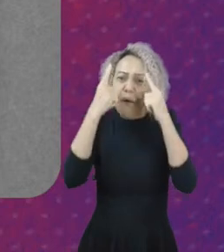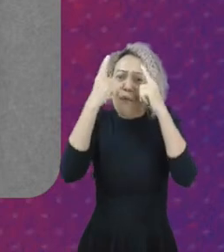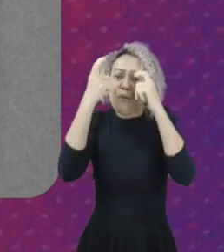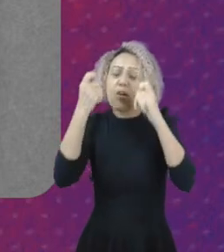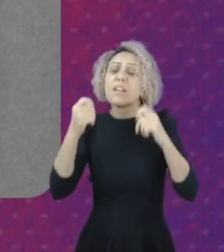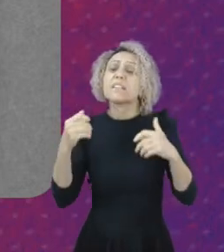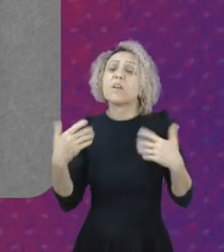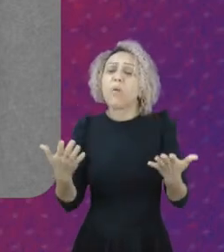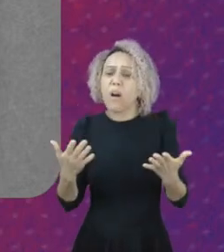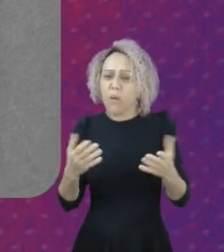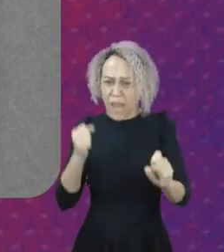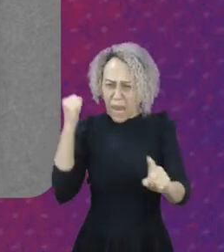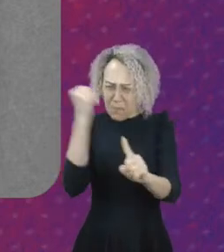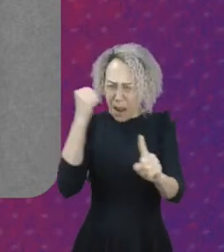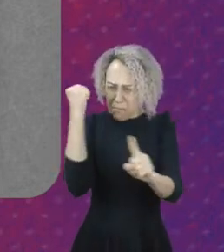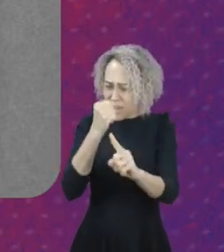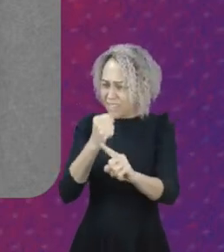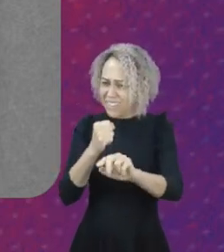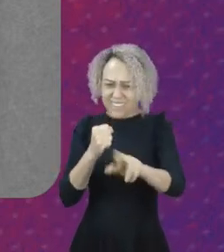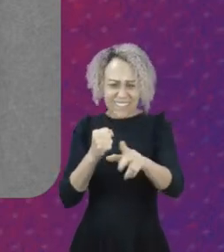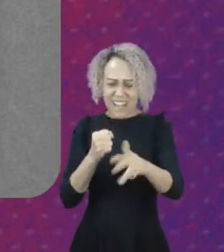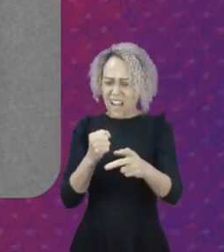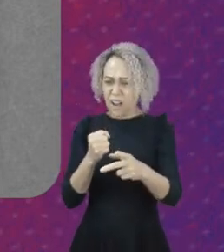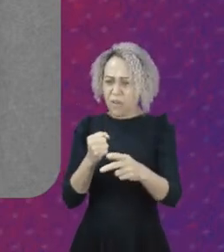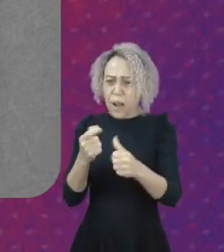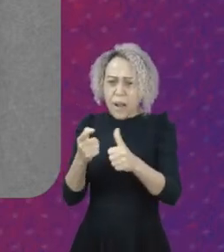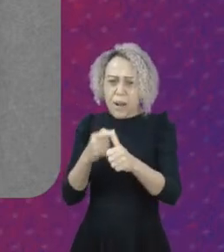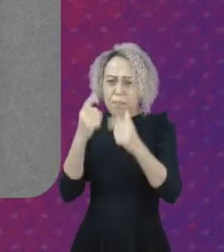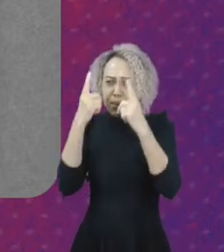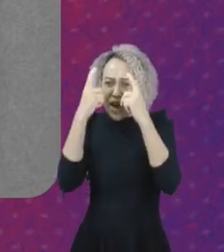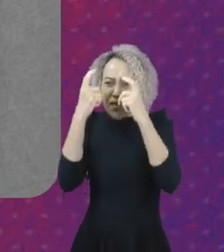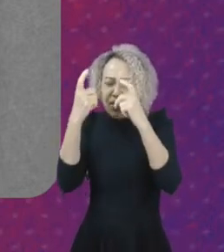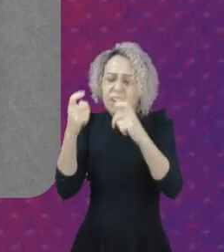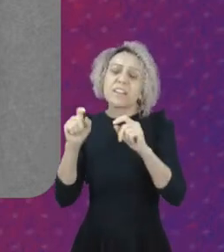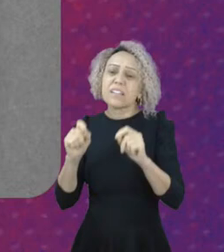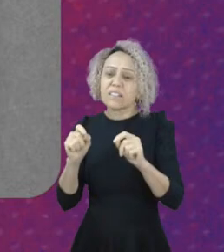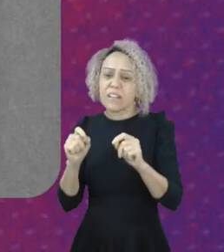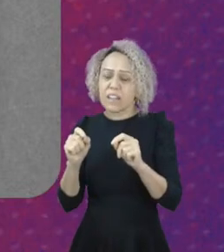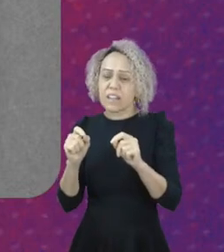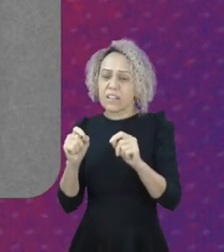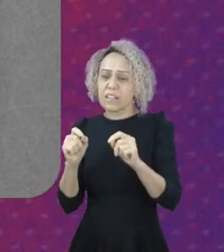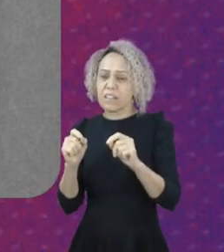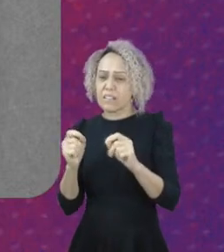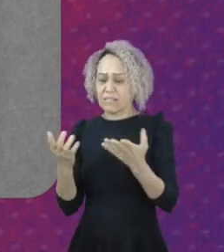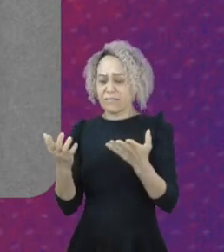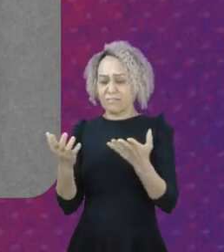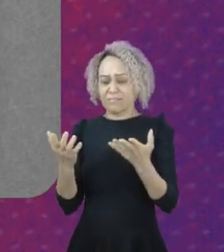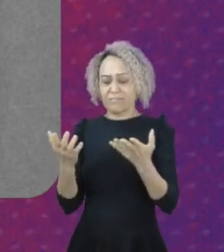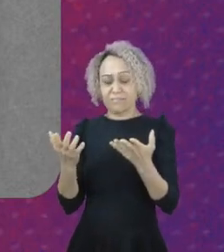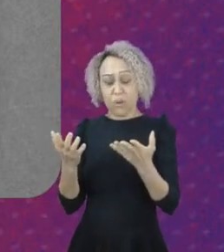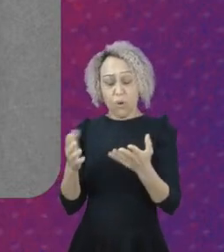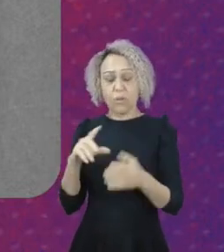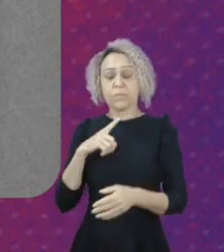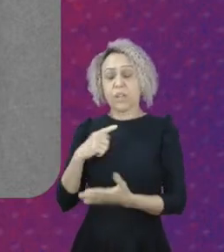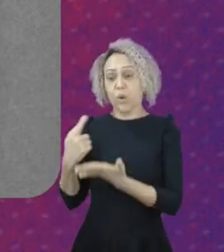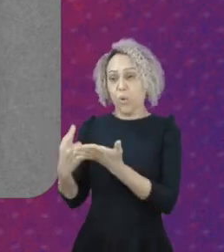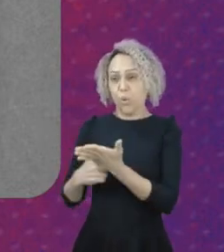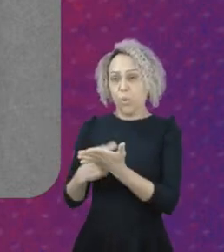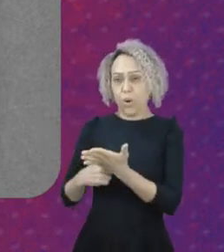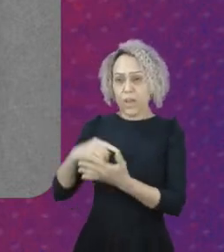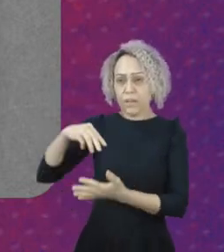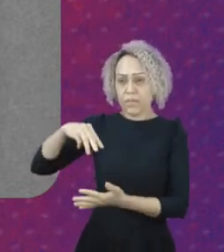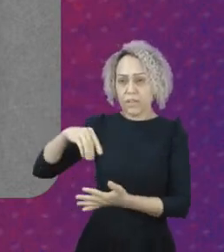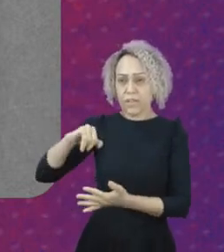o silenciamento. Eu trouxe um trecho do livro da Michelle Pierrot, chamado Minha História das Mulheres, em que ela vai falar ali